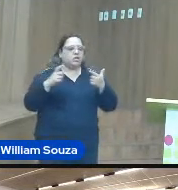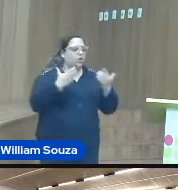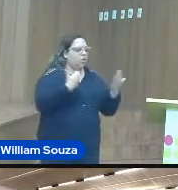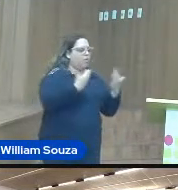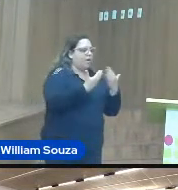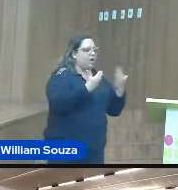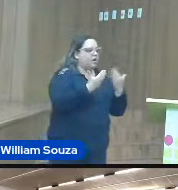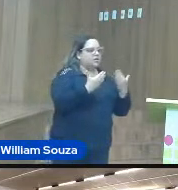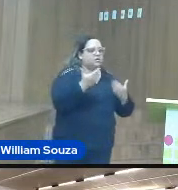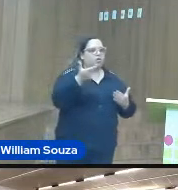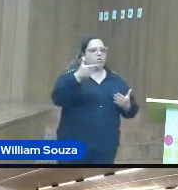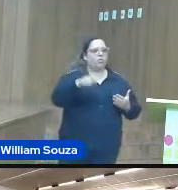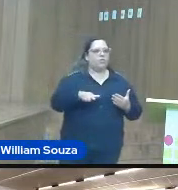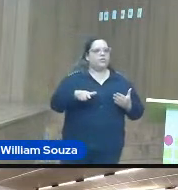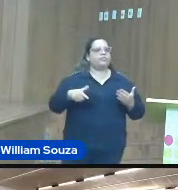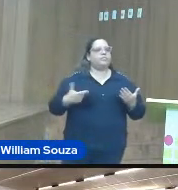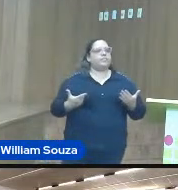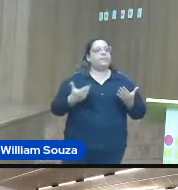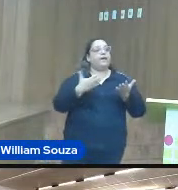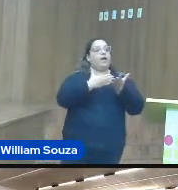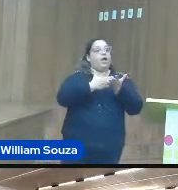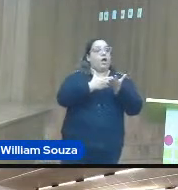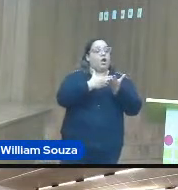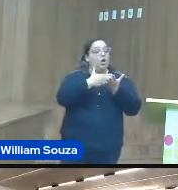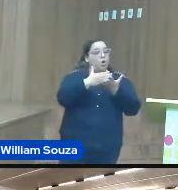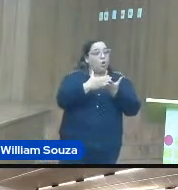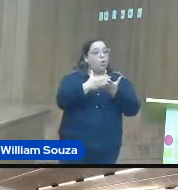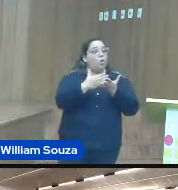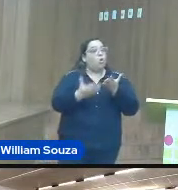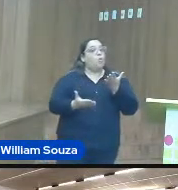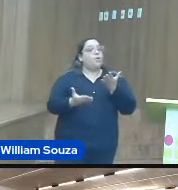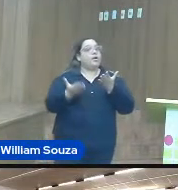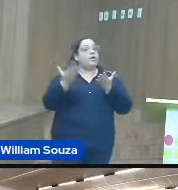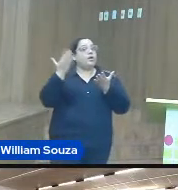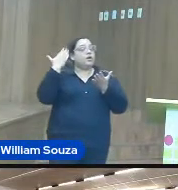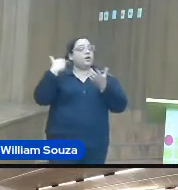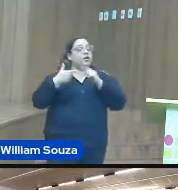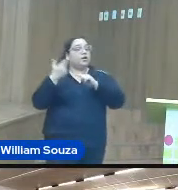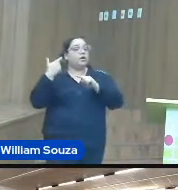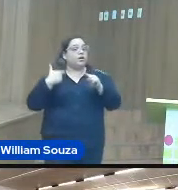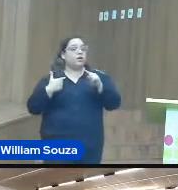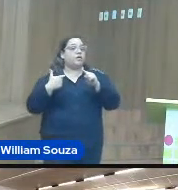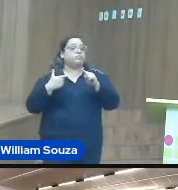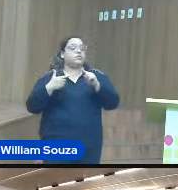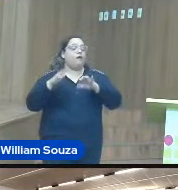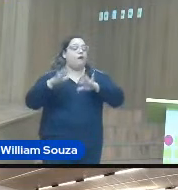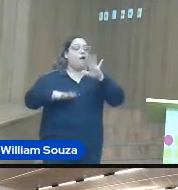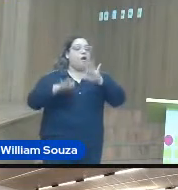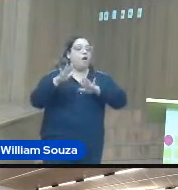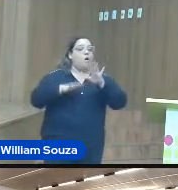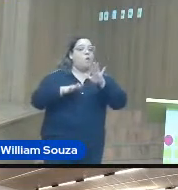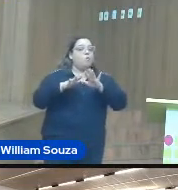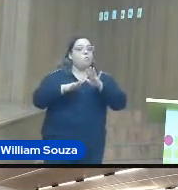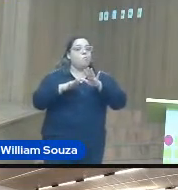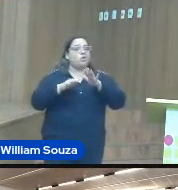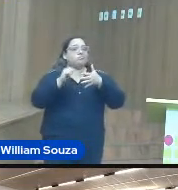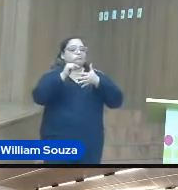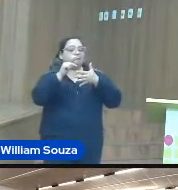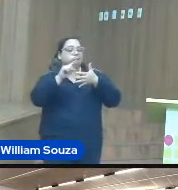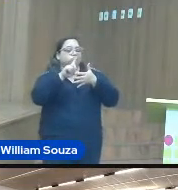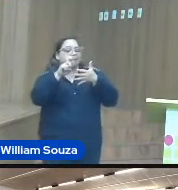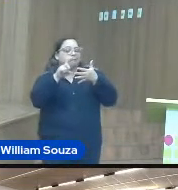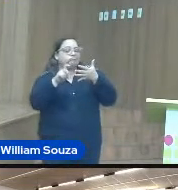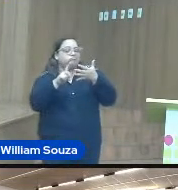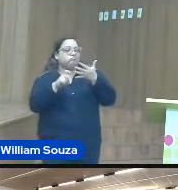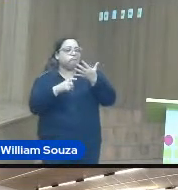que começam a trazer certas questões e inseguranças.